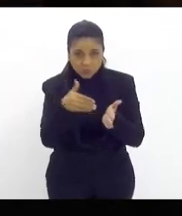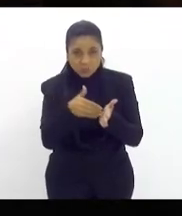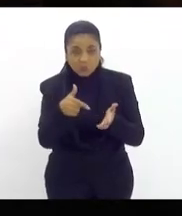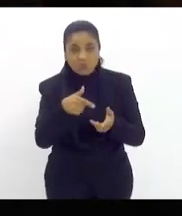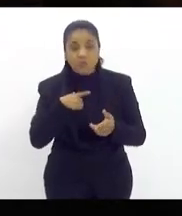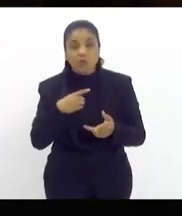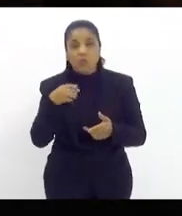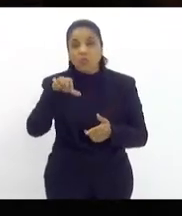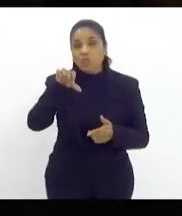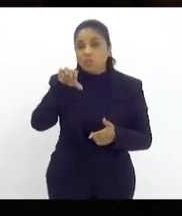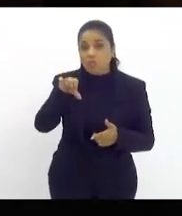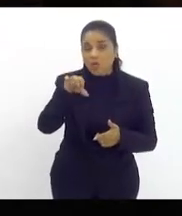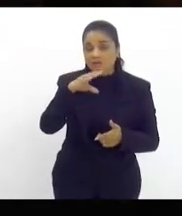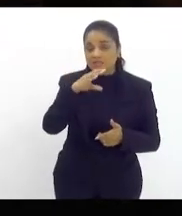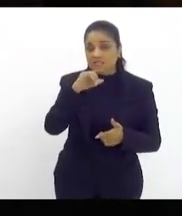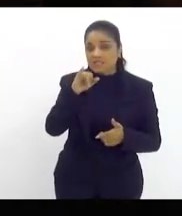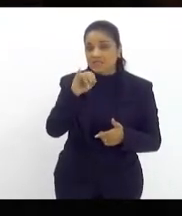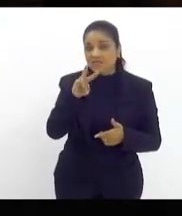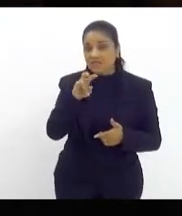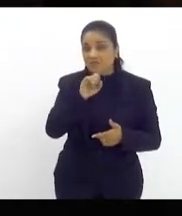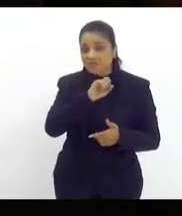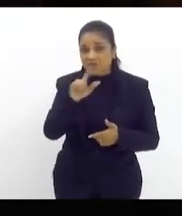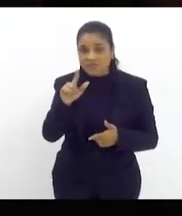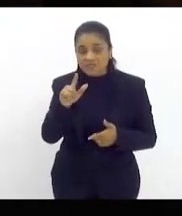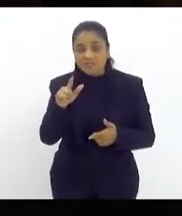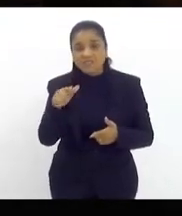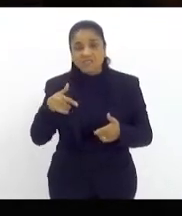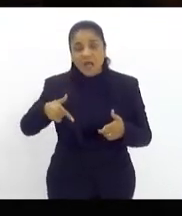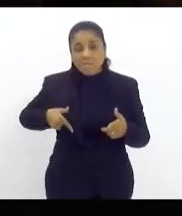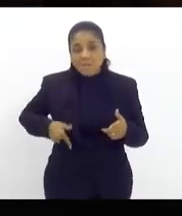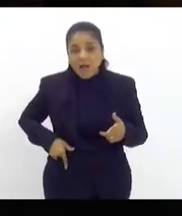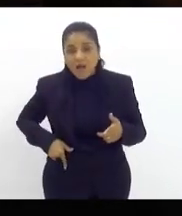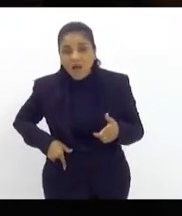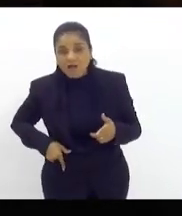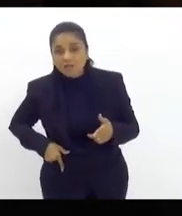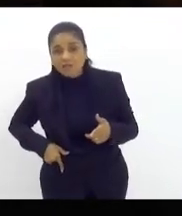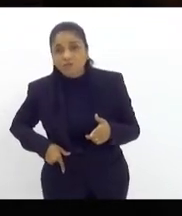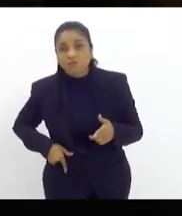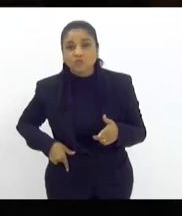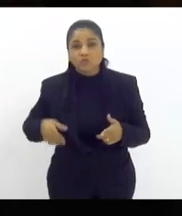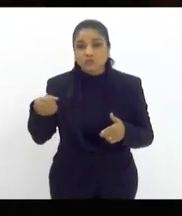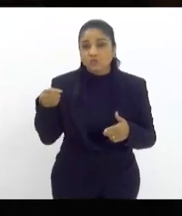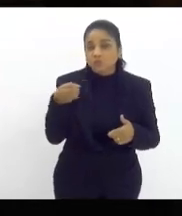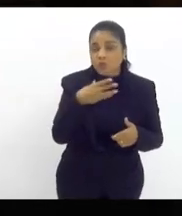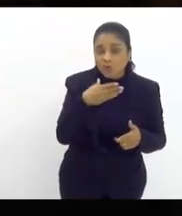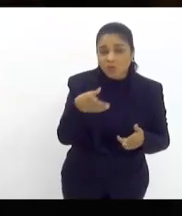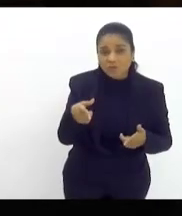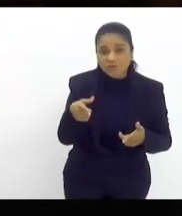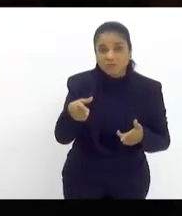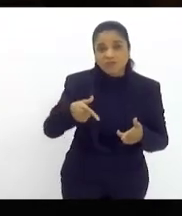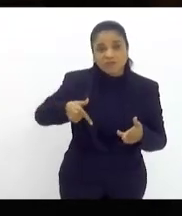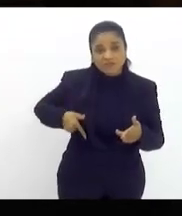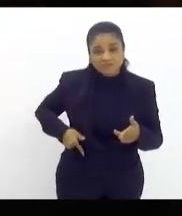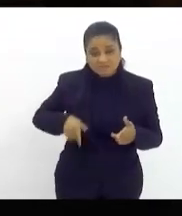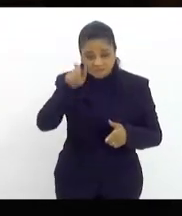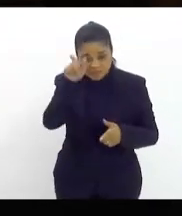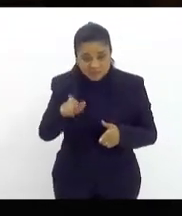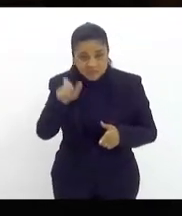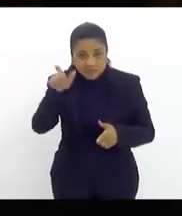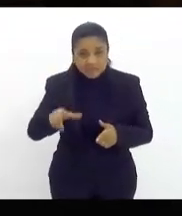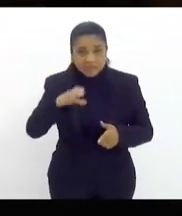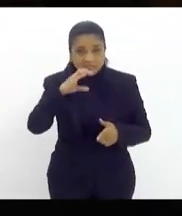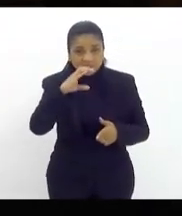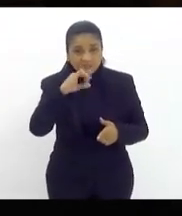civis armados então sem dúvida nenhuma novos civis armados é sim um problema para as